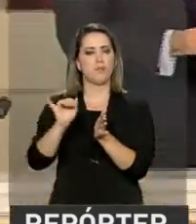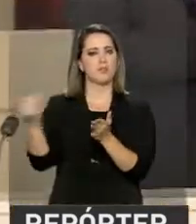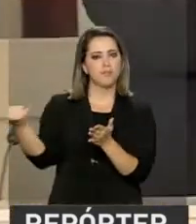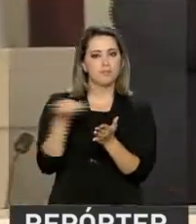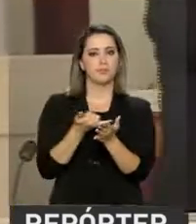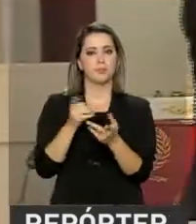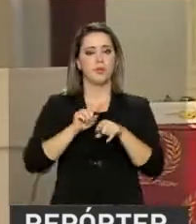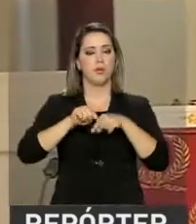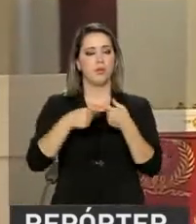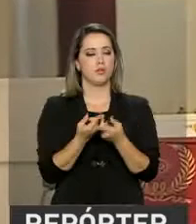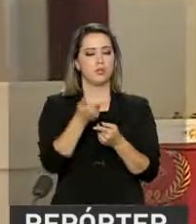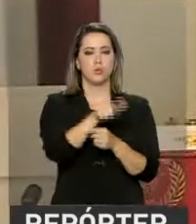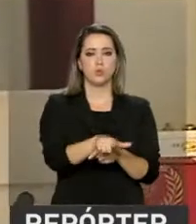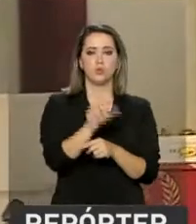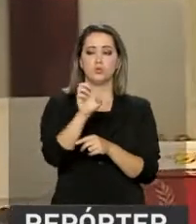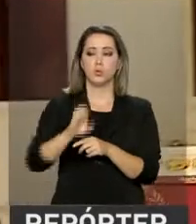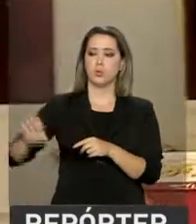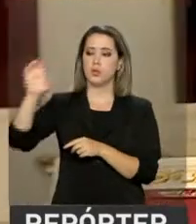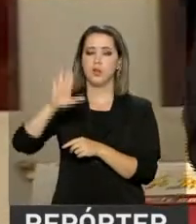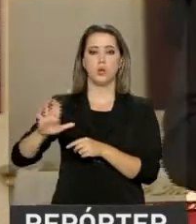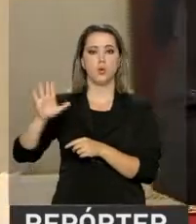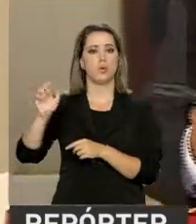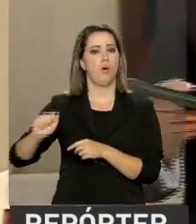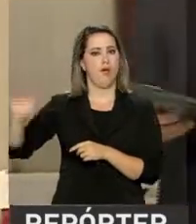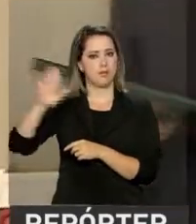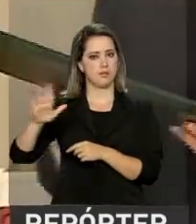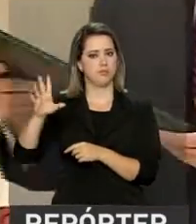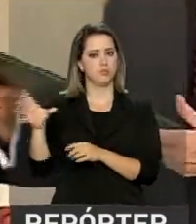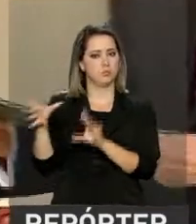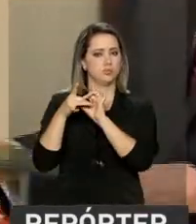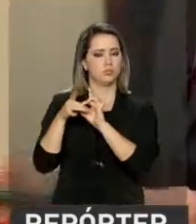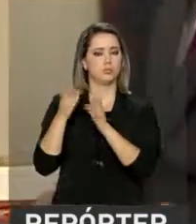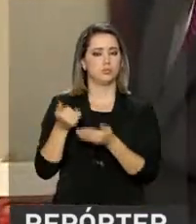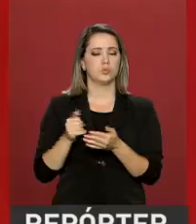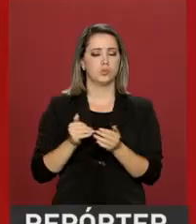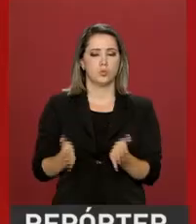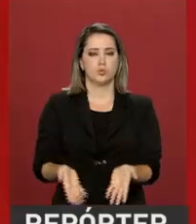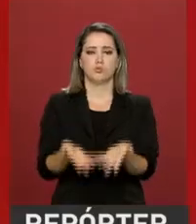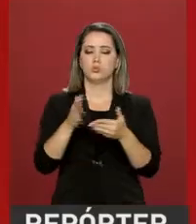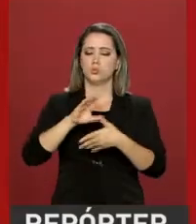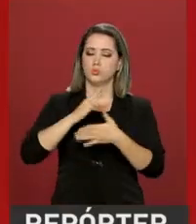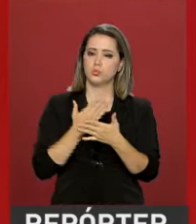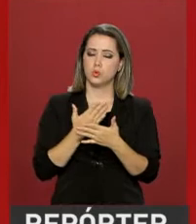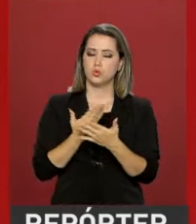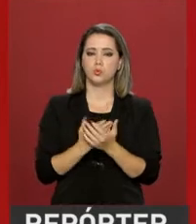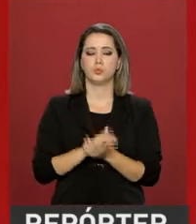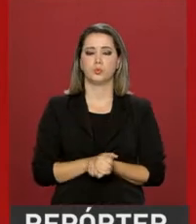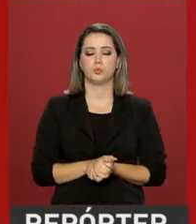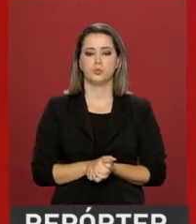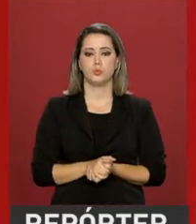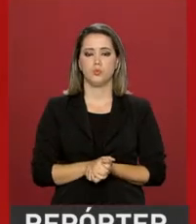aplicação de preferências tributárias da União Euroasiática ao Brasil para impulsionar as relações com a Rússia. Tal como a Rússia, o